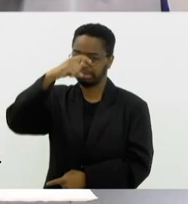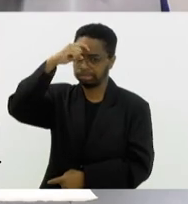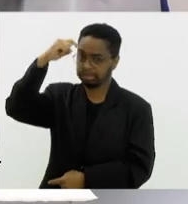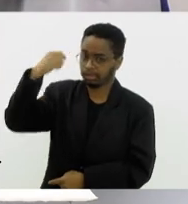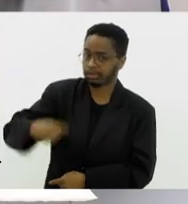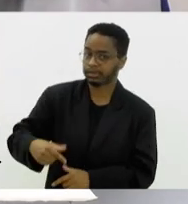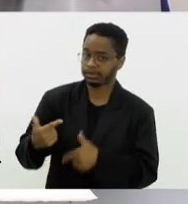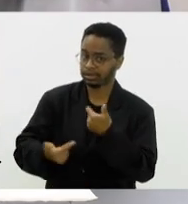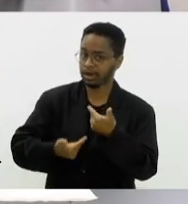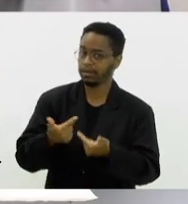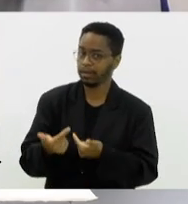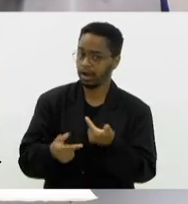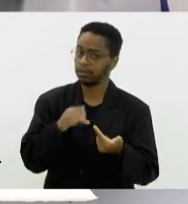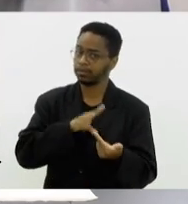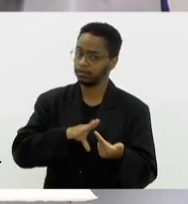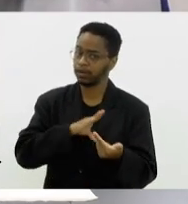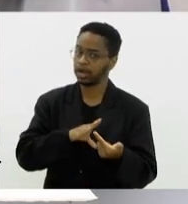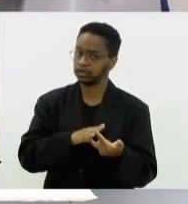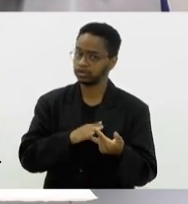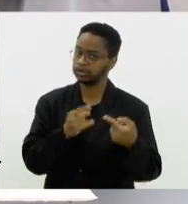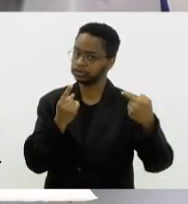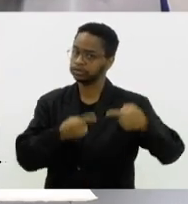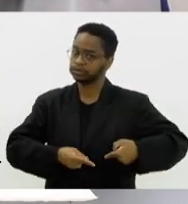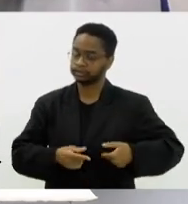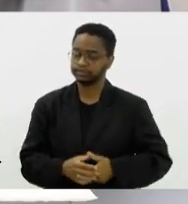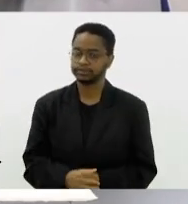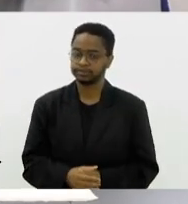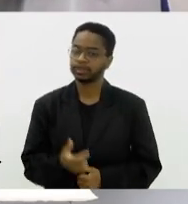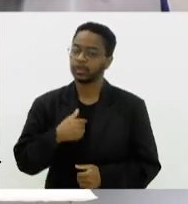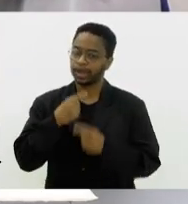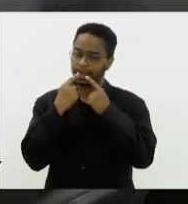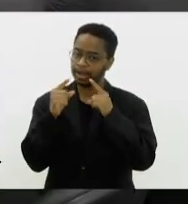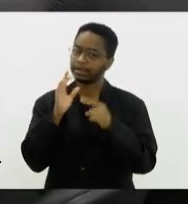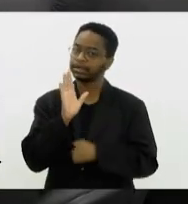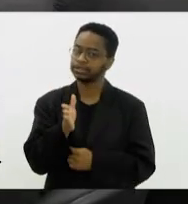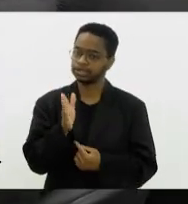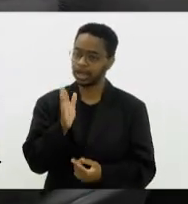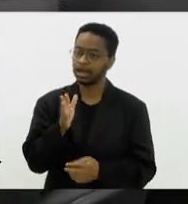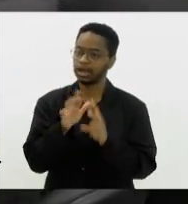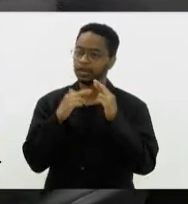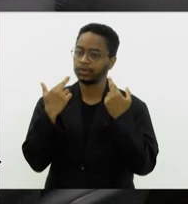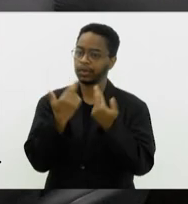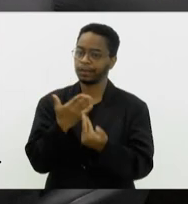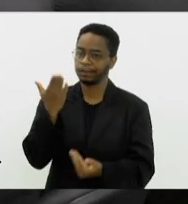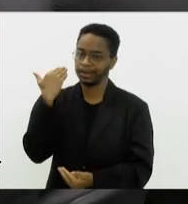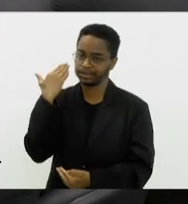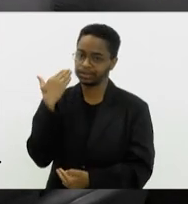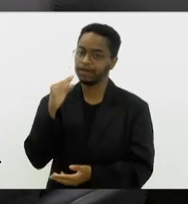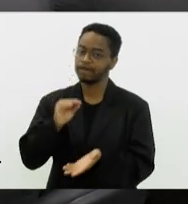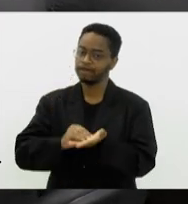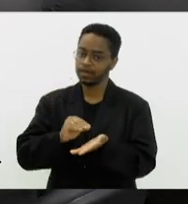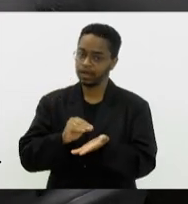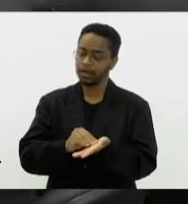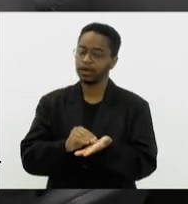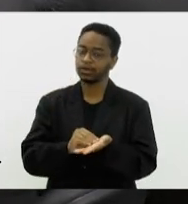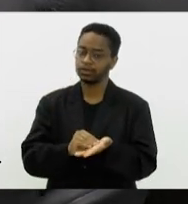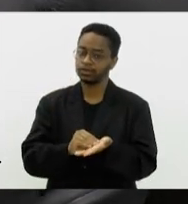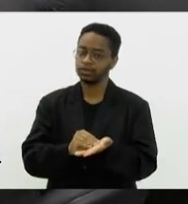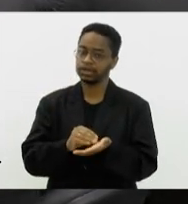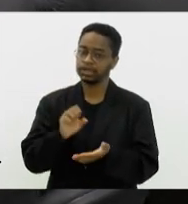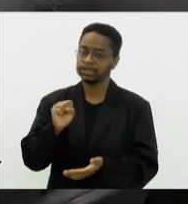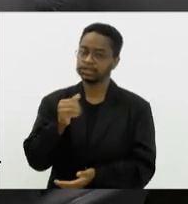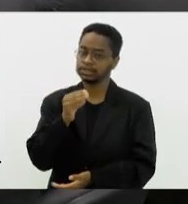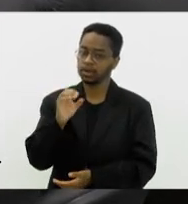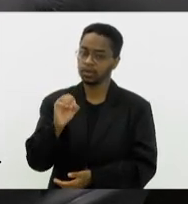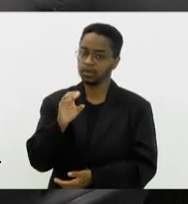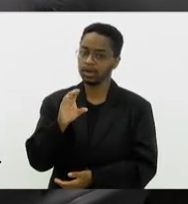já reclamei. O Vasco da Gama. Eu já reclamei na reunião passada. Vou relatar agora. Que falta o meu querido São